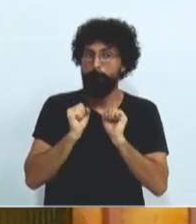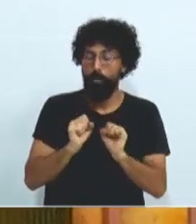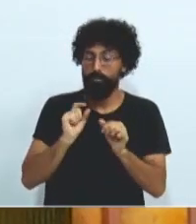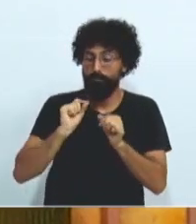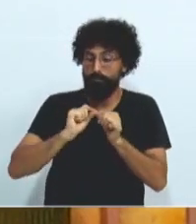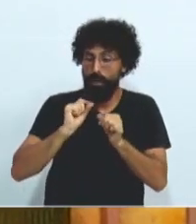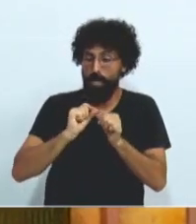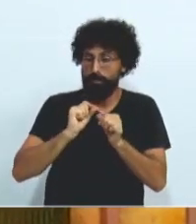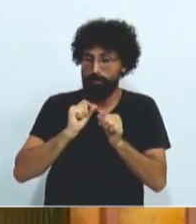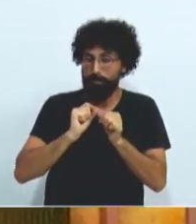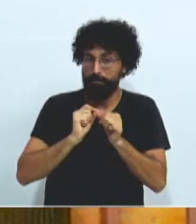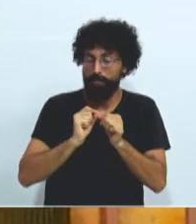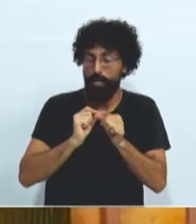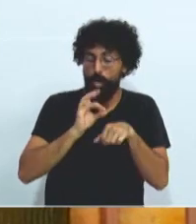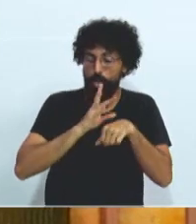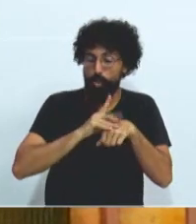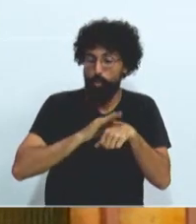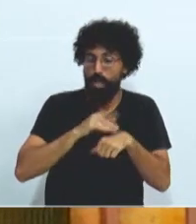contato com